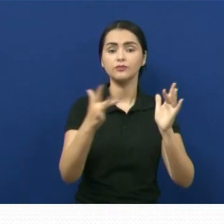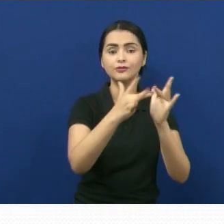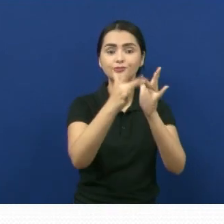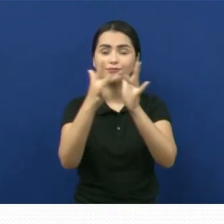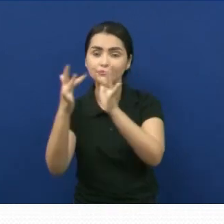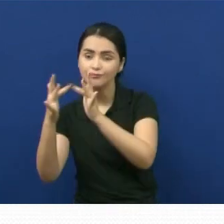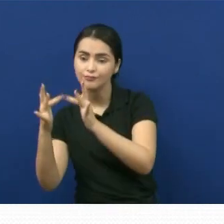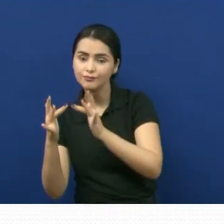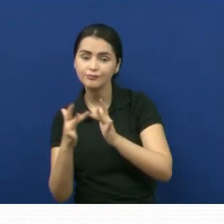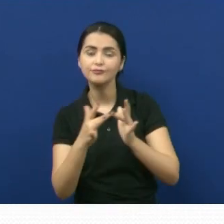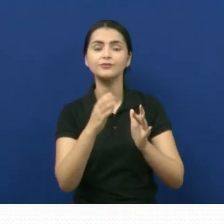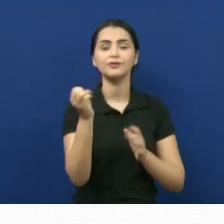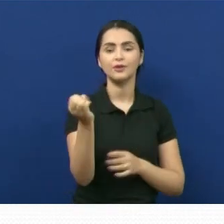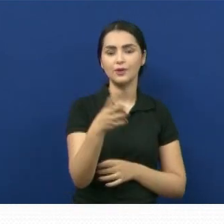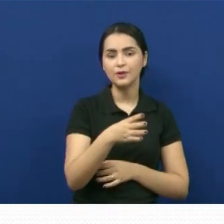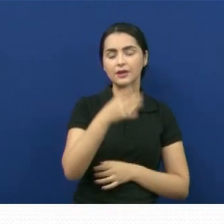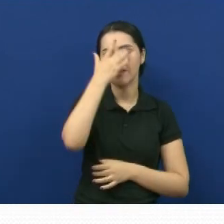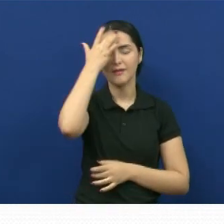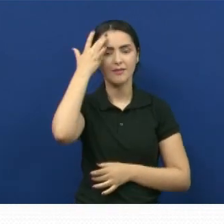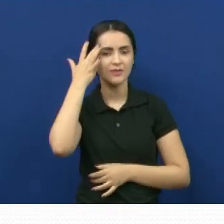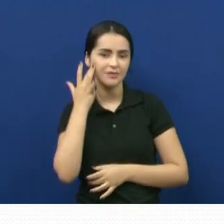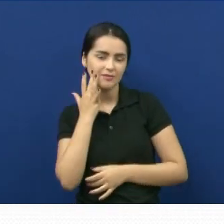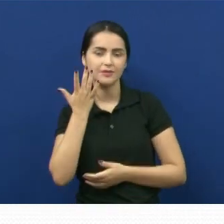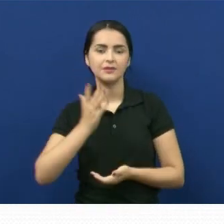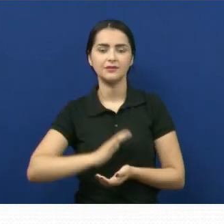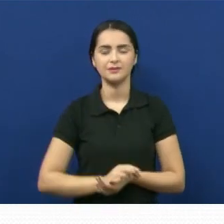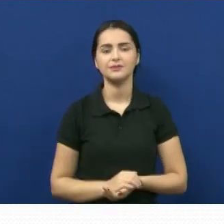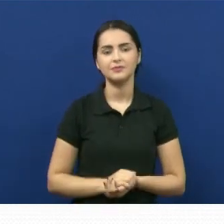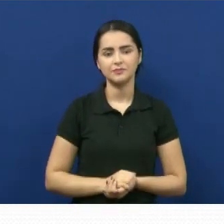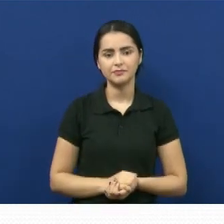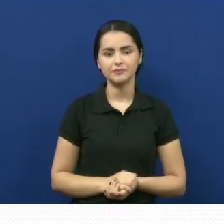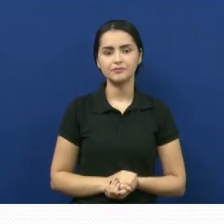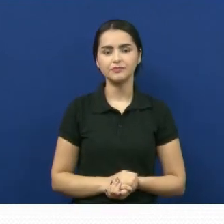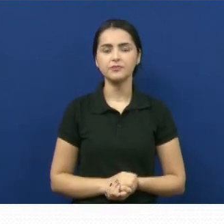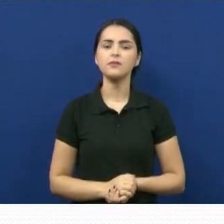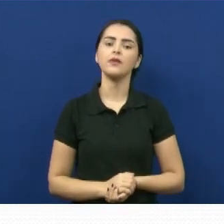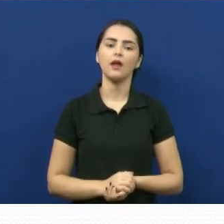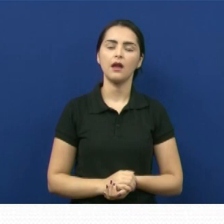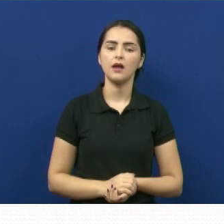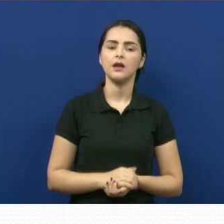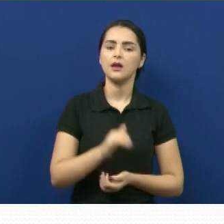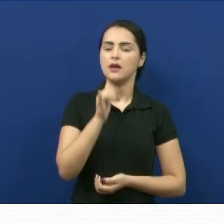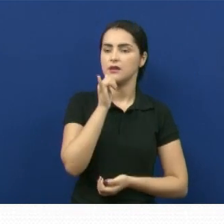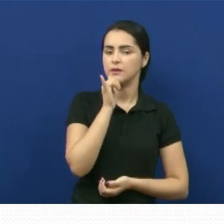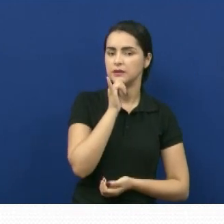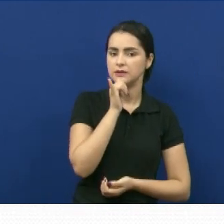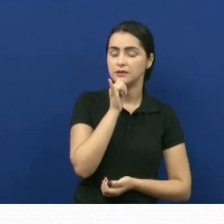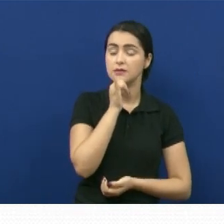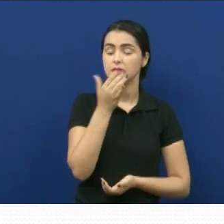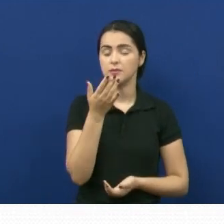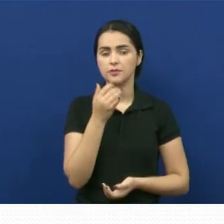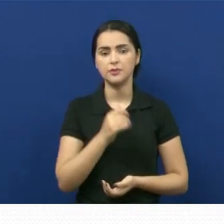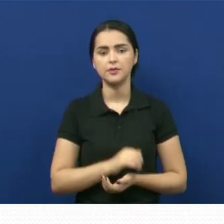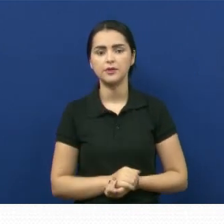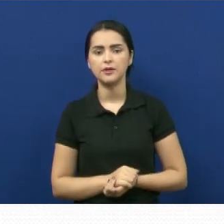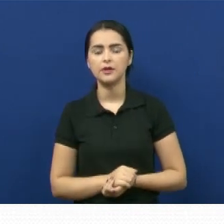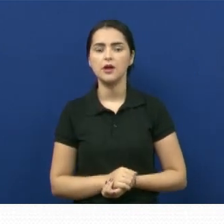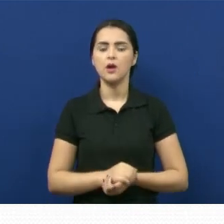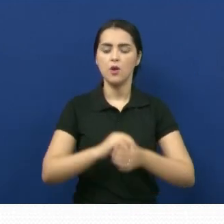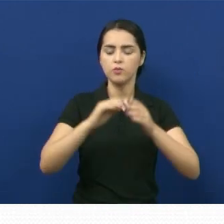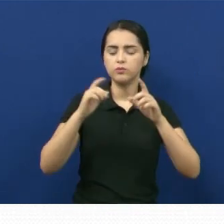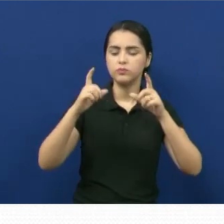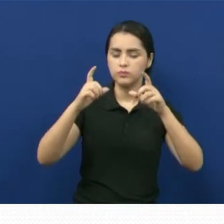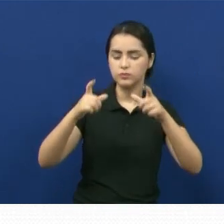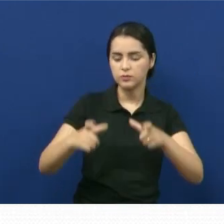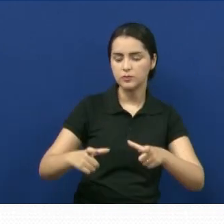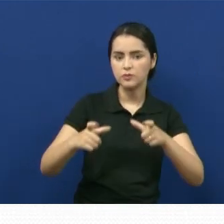com as pessoas que fazem parte daquele novo lugar, tá? Esta é uma situação. Quando esse lugar